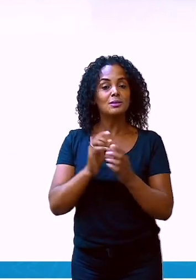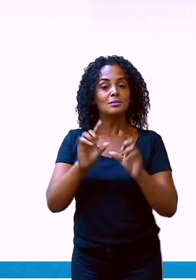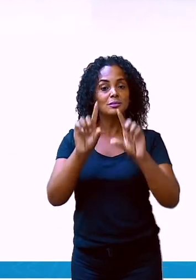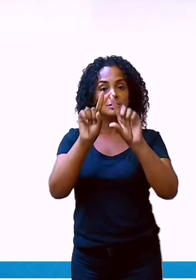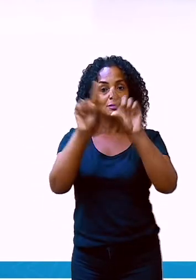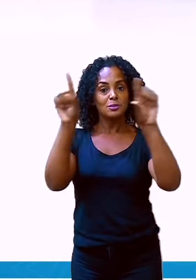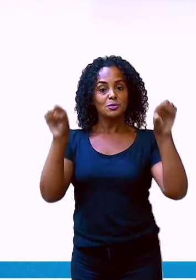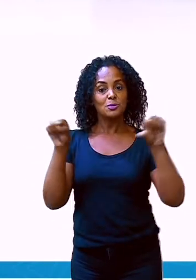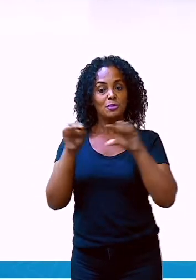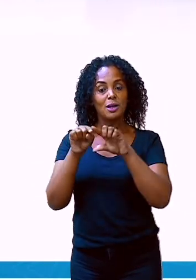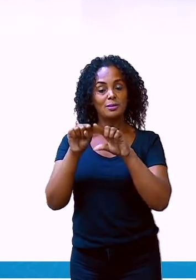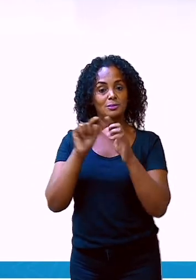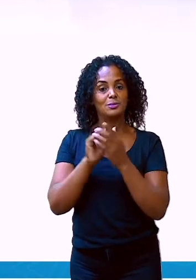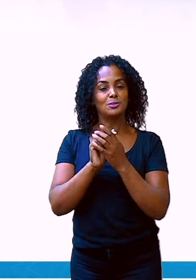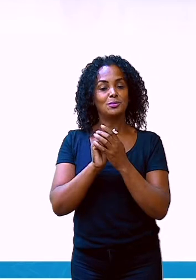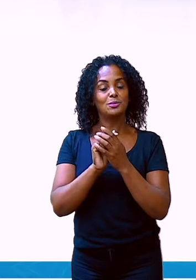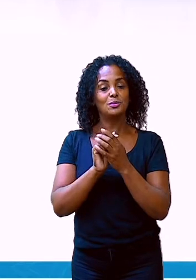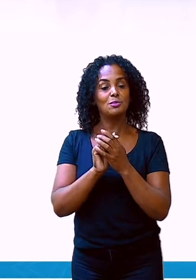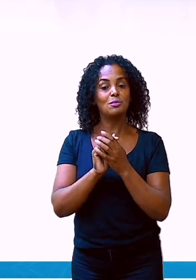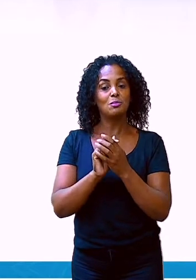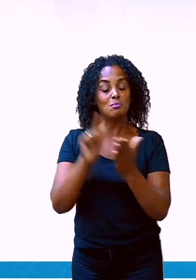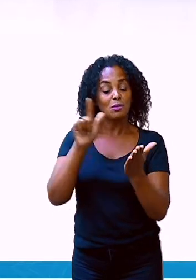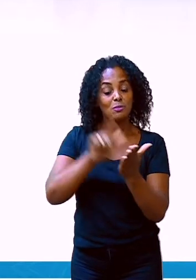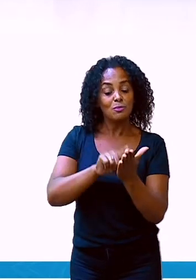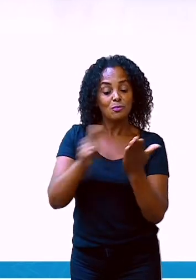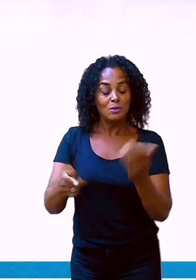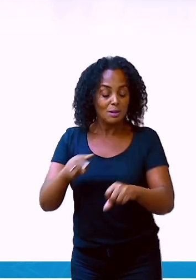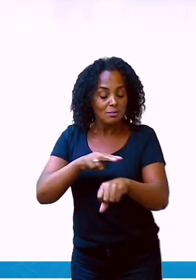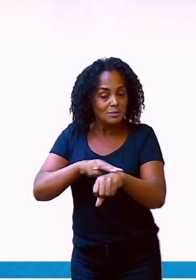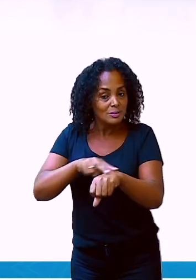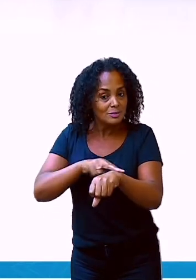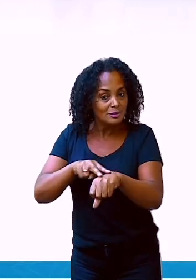Uma folha na cor verde.